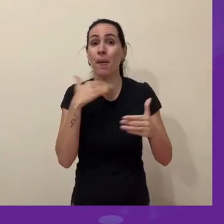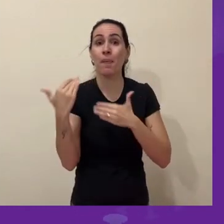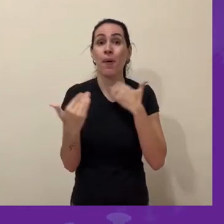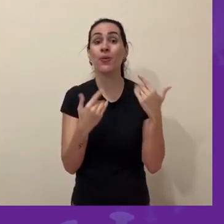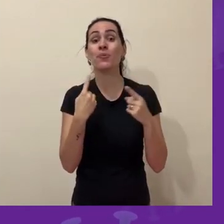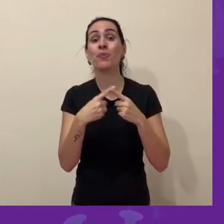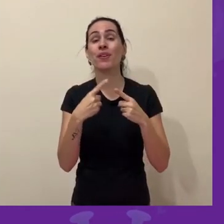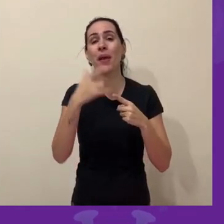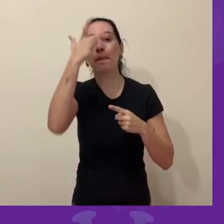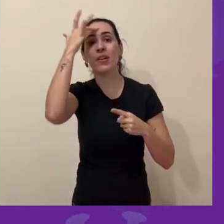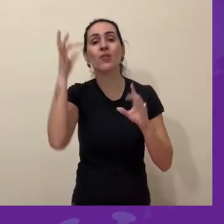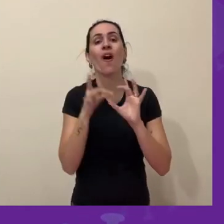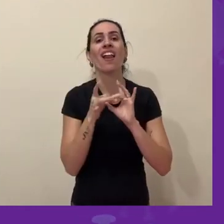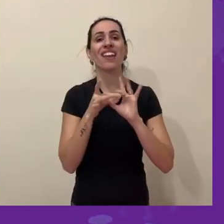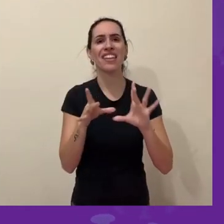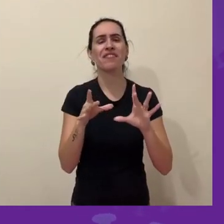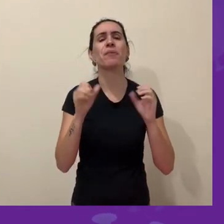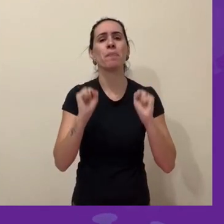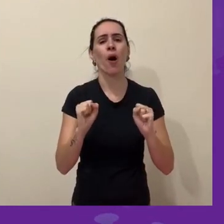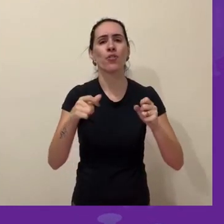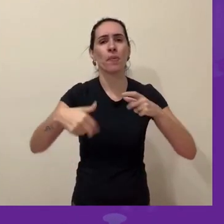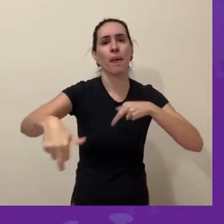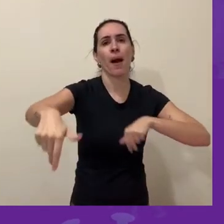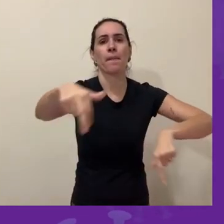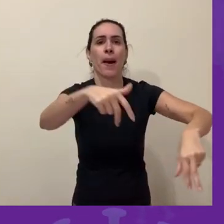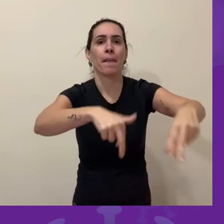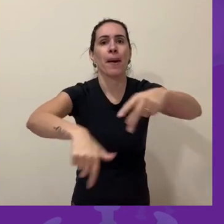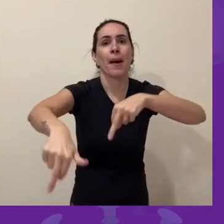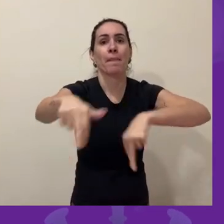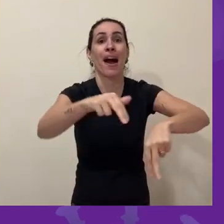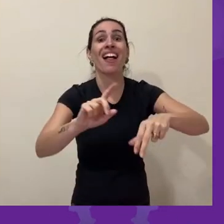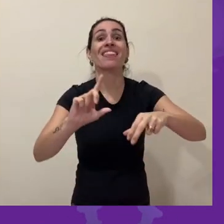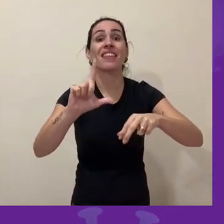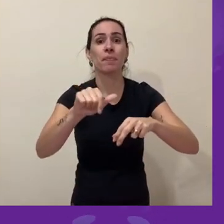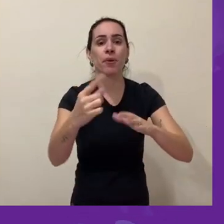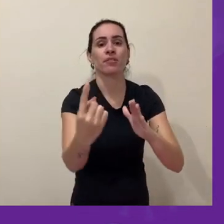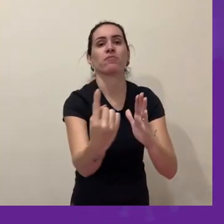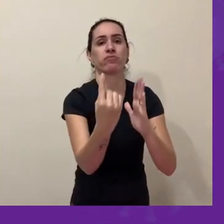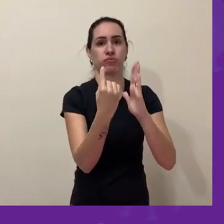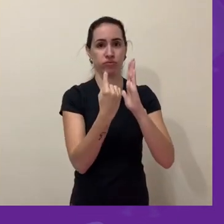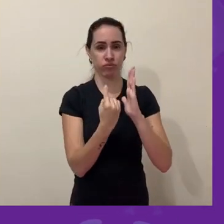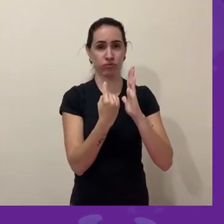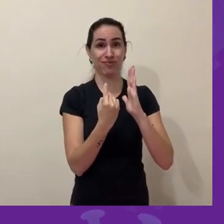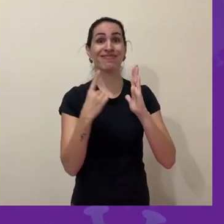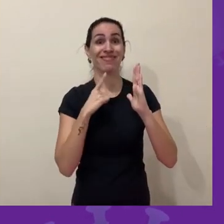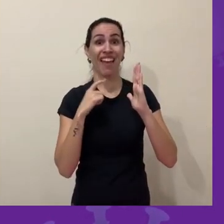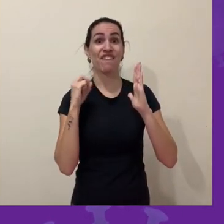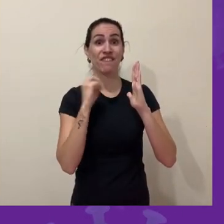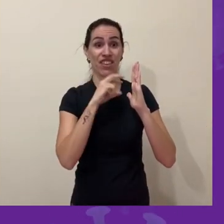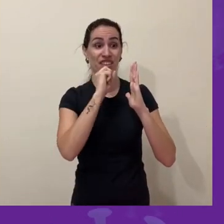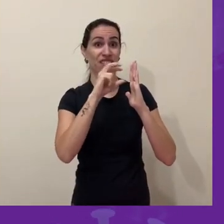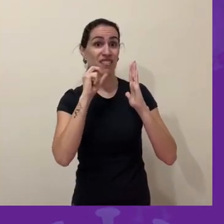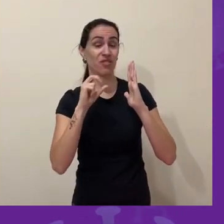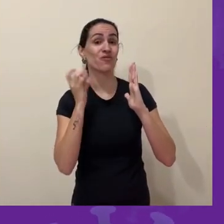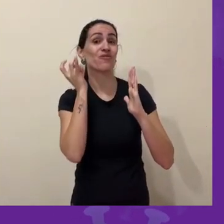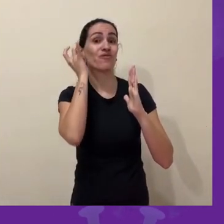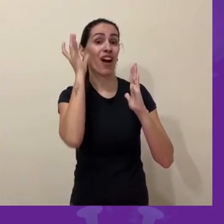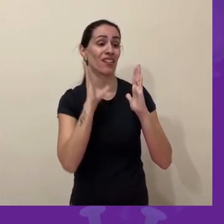as outras, circulando normalmente e voltando para casa trazendo o vírus, vão infectar essas